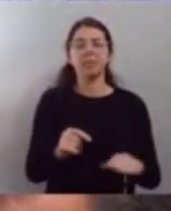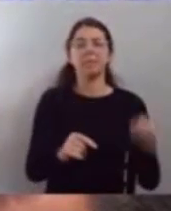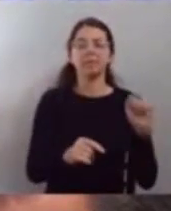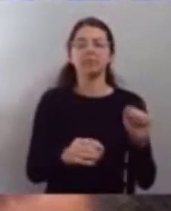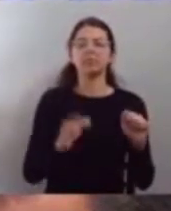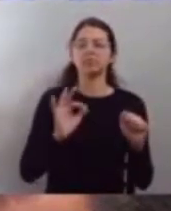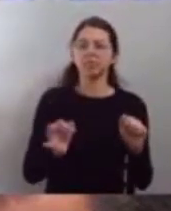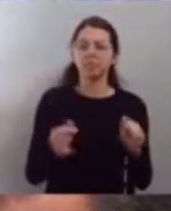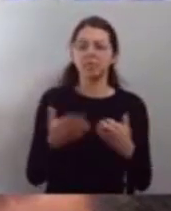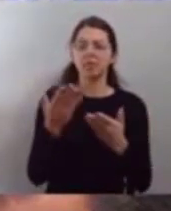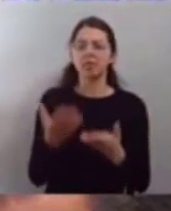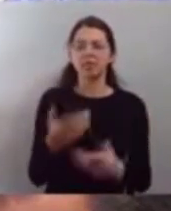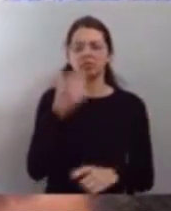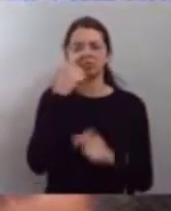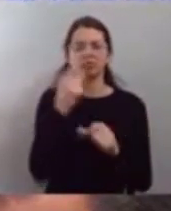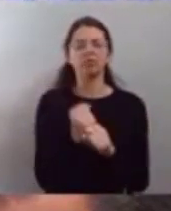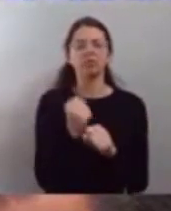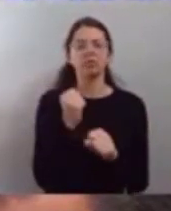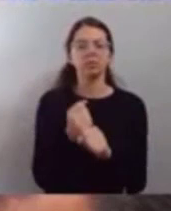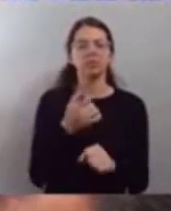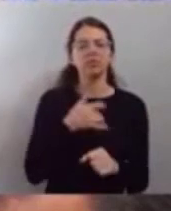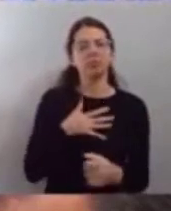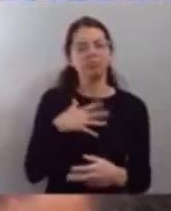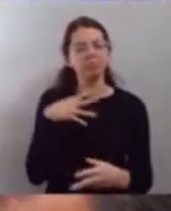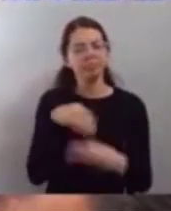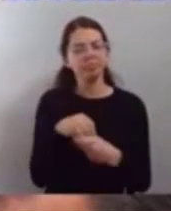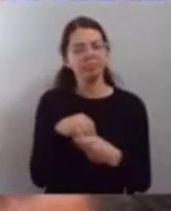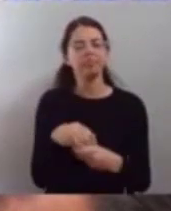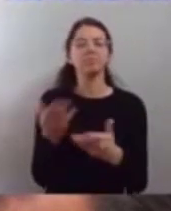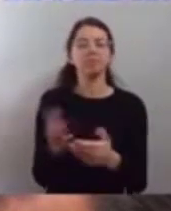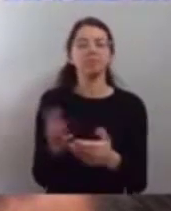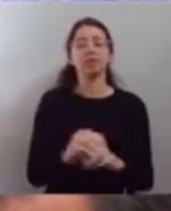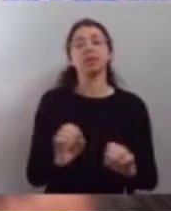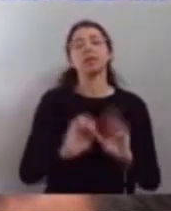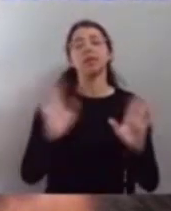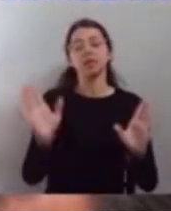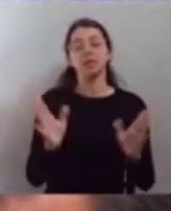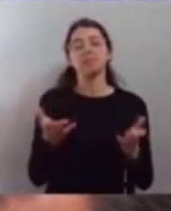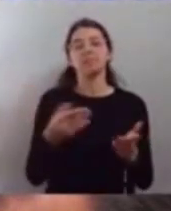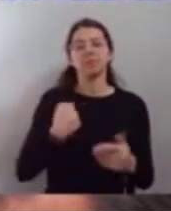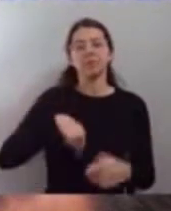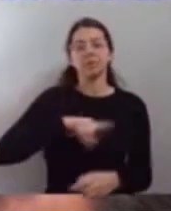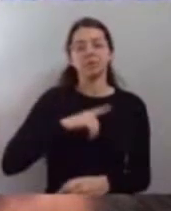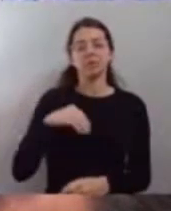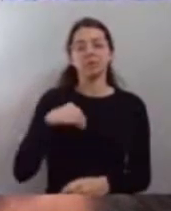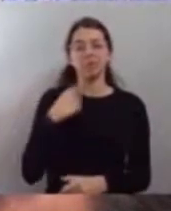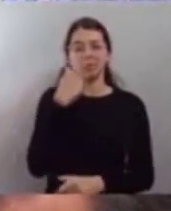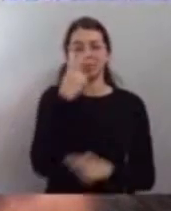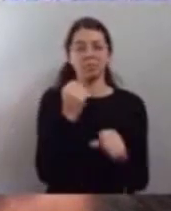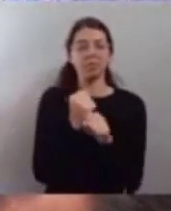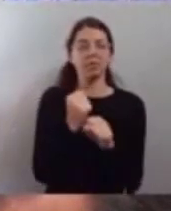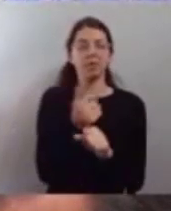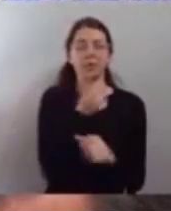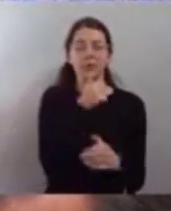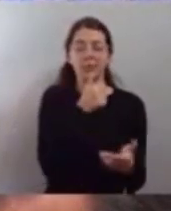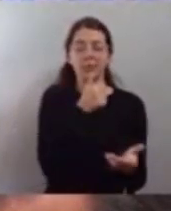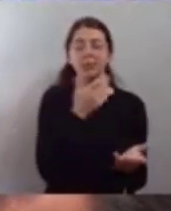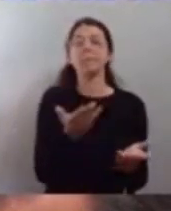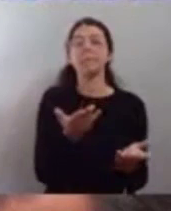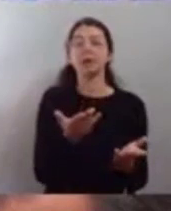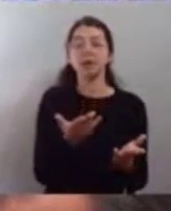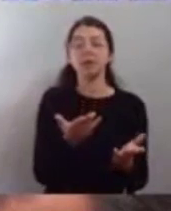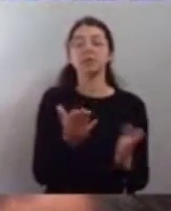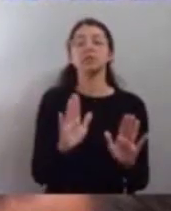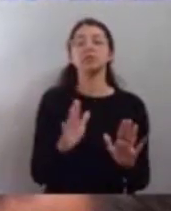do estrela dos trabalhadores da munícipe Claro que também temos ah preocupação com estes trabalhadores mas temos também dúvidas